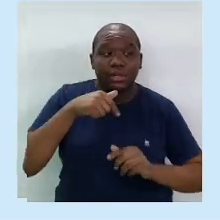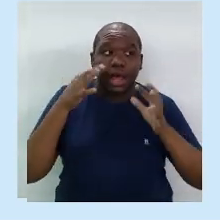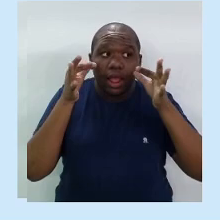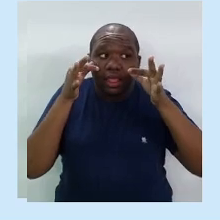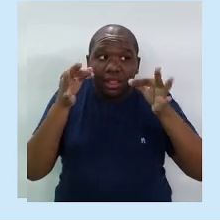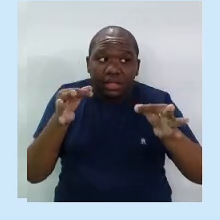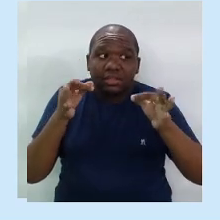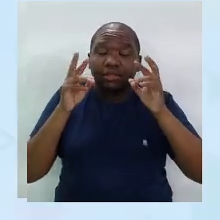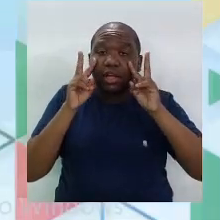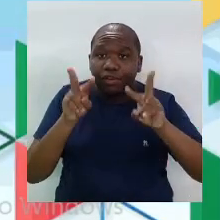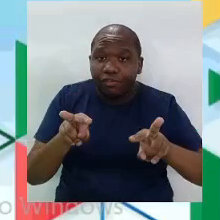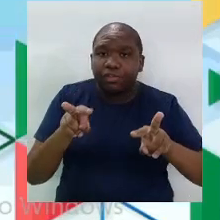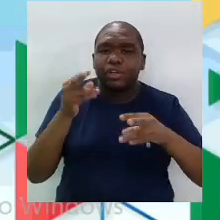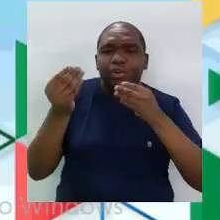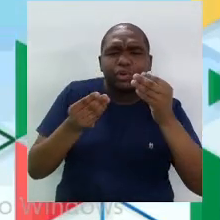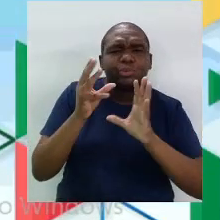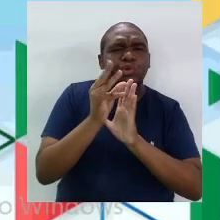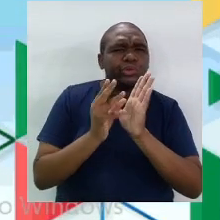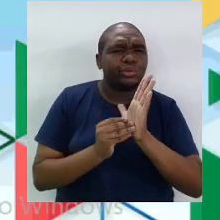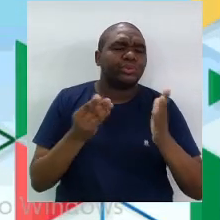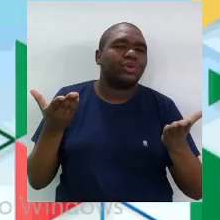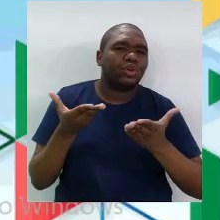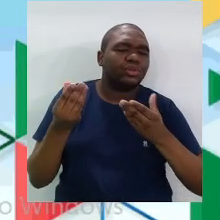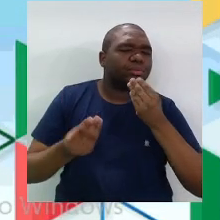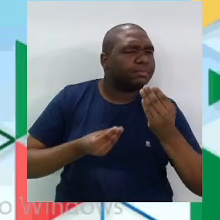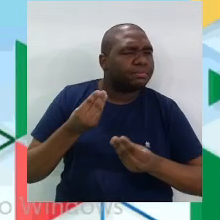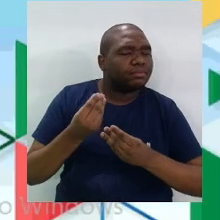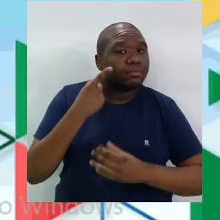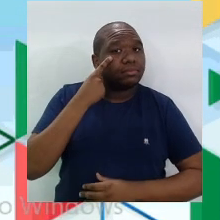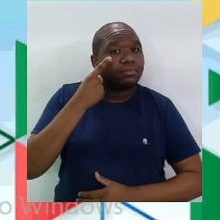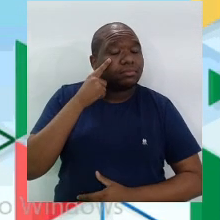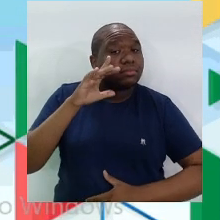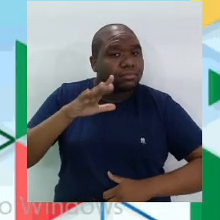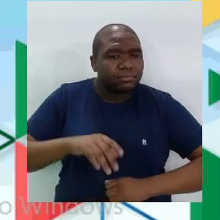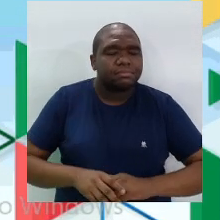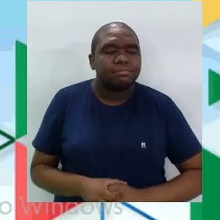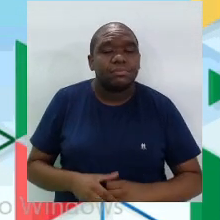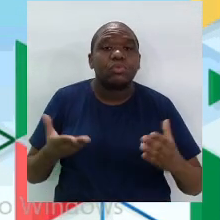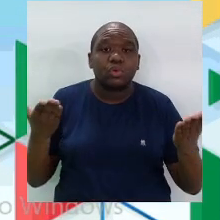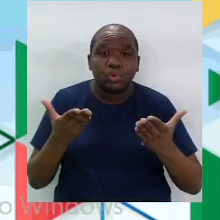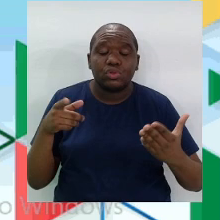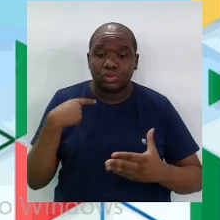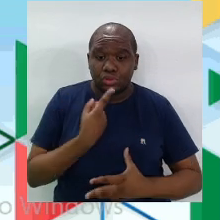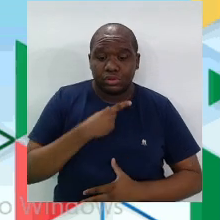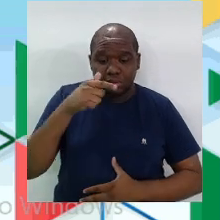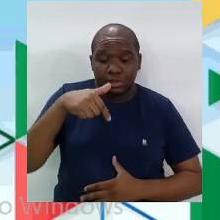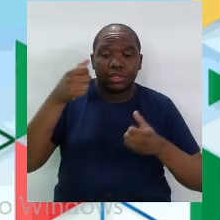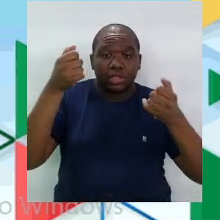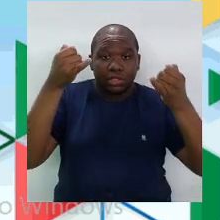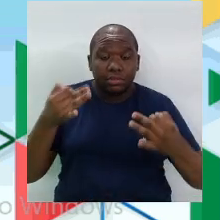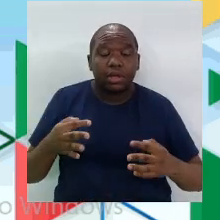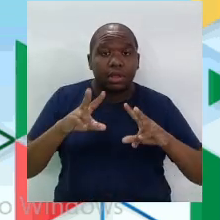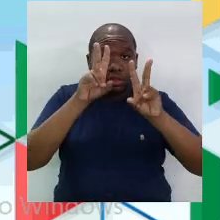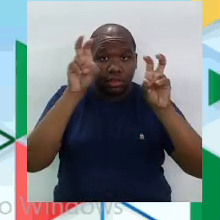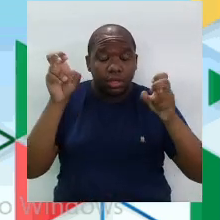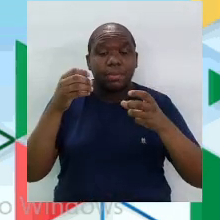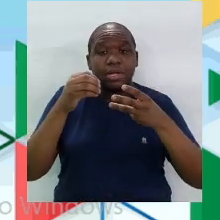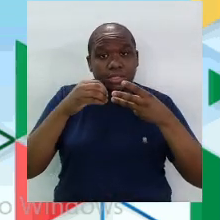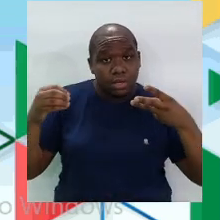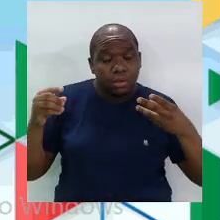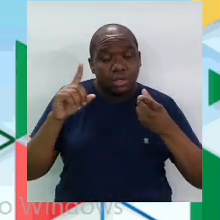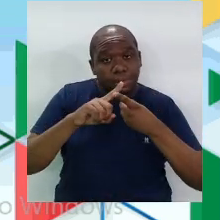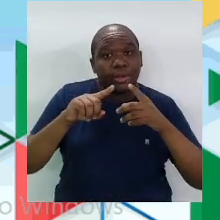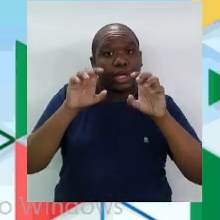bem atenção no conteúdo de hoje. Vê só, hoje nós iremos falar sobre célula e